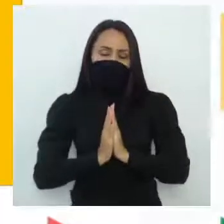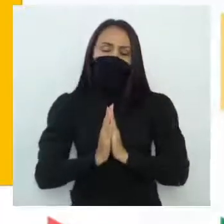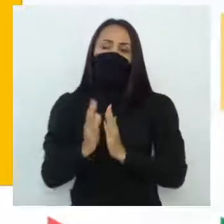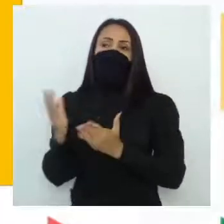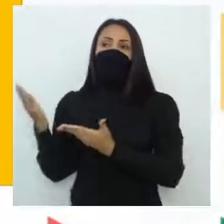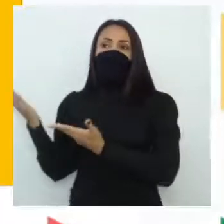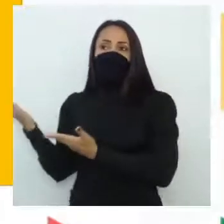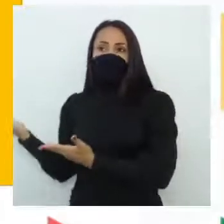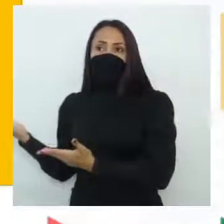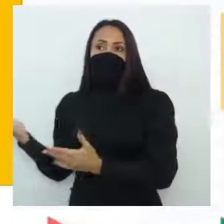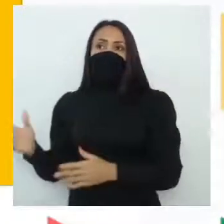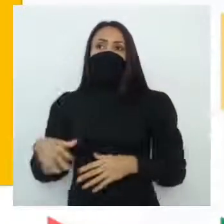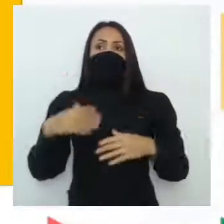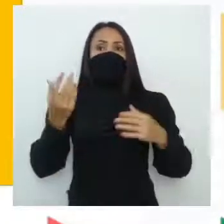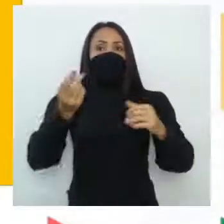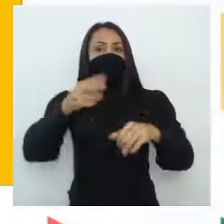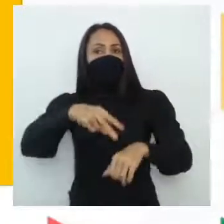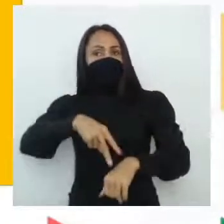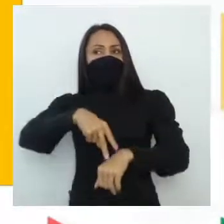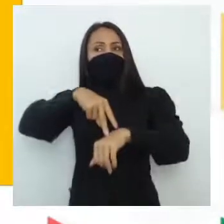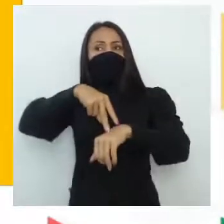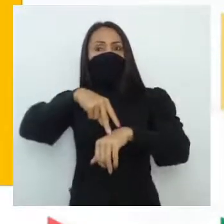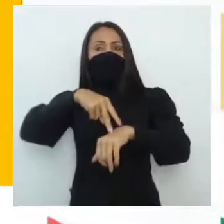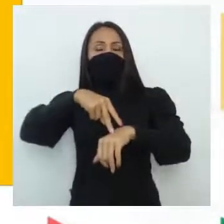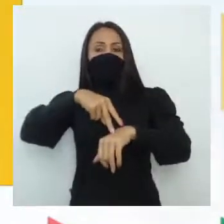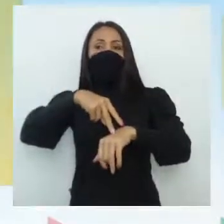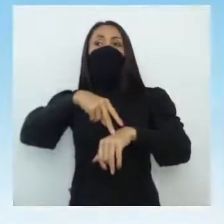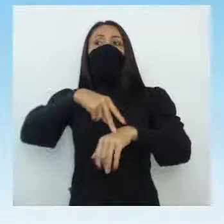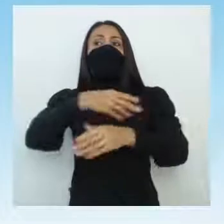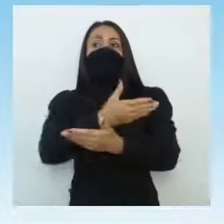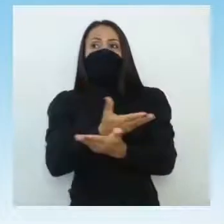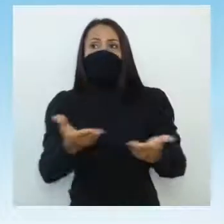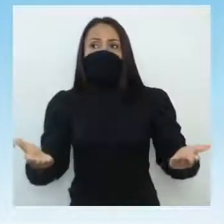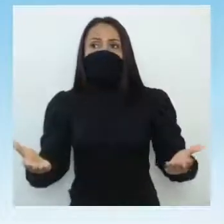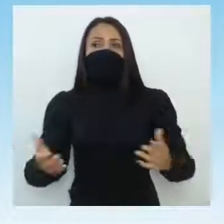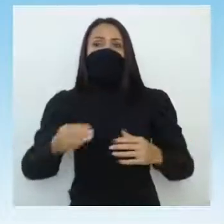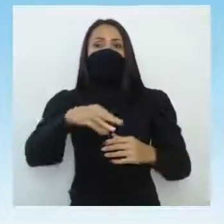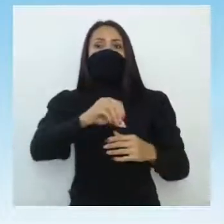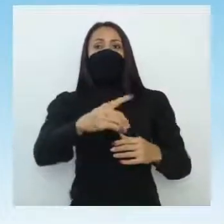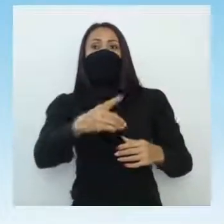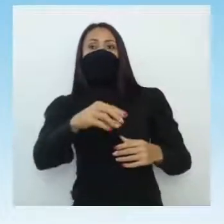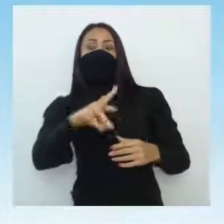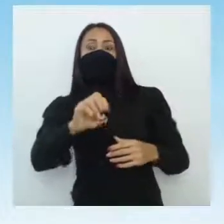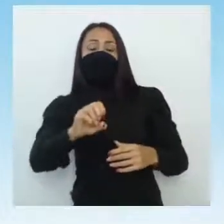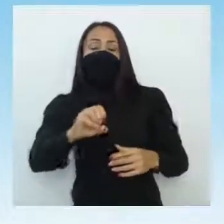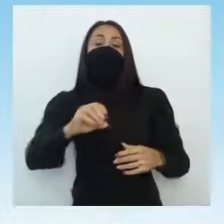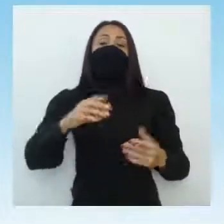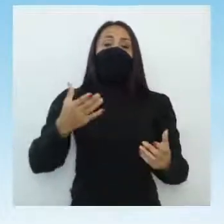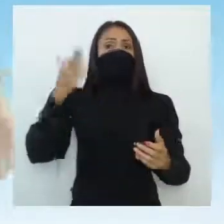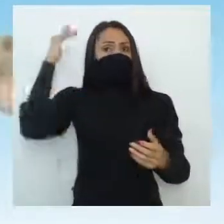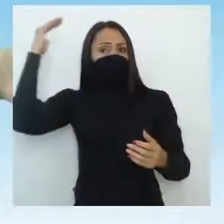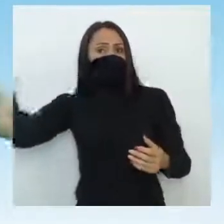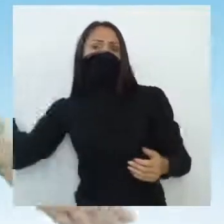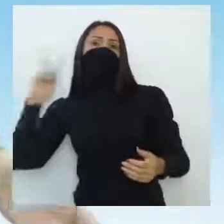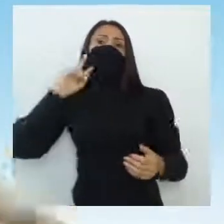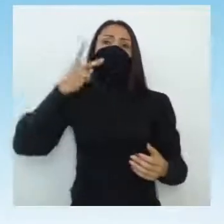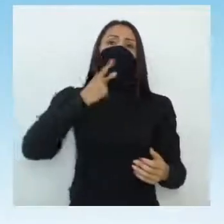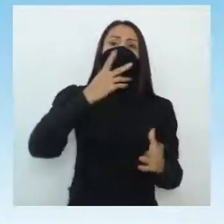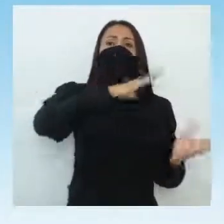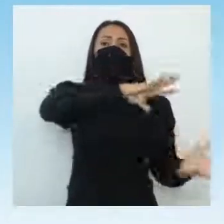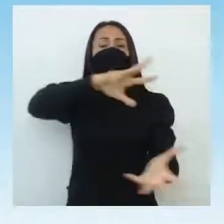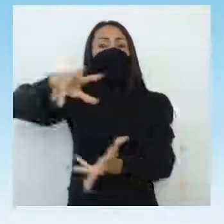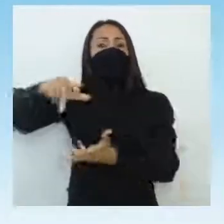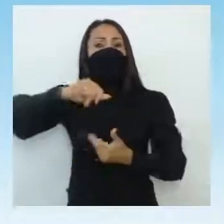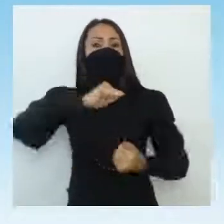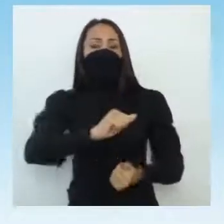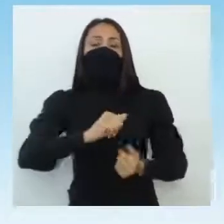foi elevada aos altares. Então, Madre Teresa de Calcutá, reconhecida mundialmente pela caridade